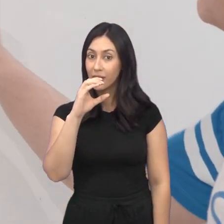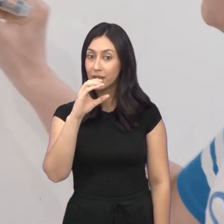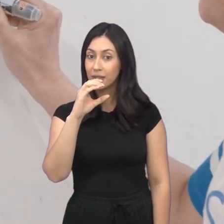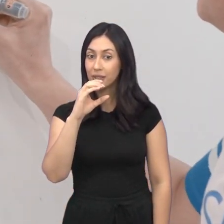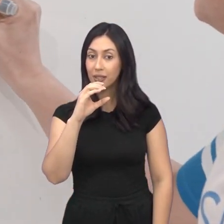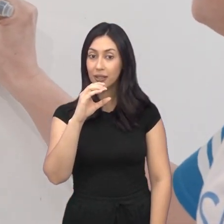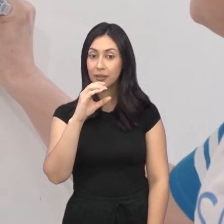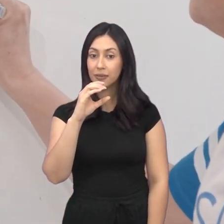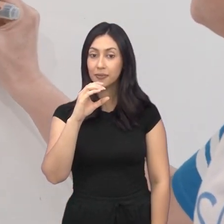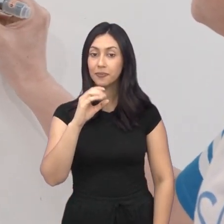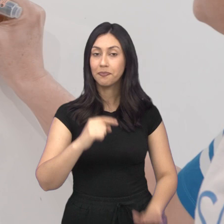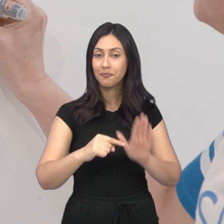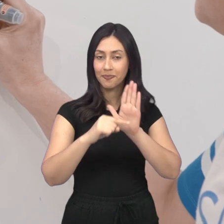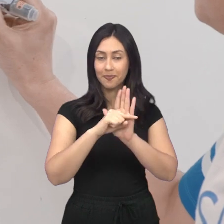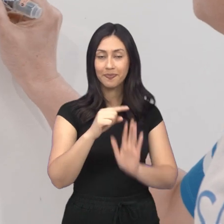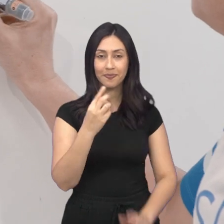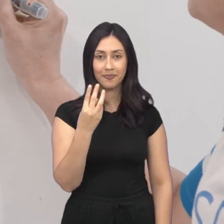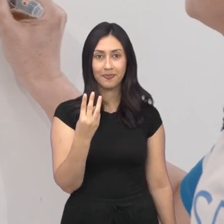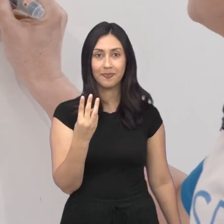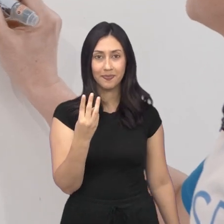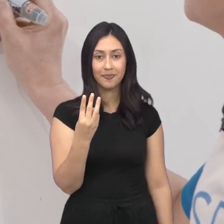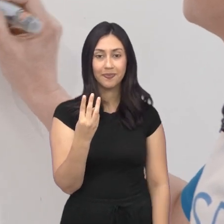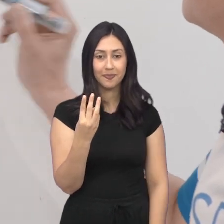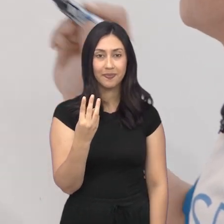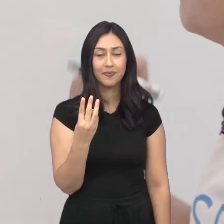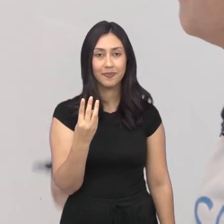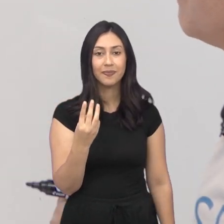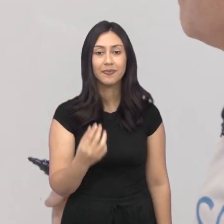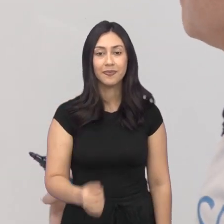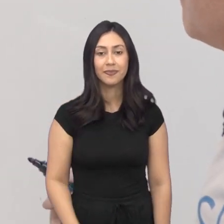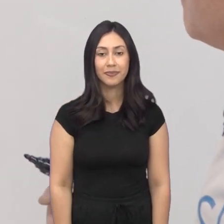o c é igual a menos 3.